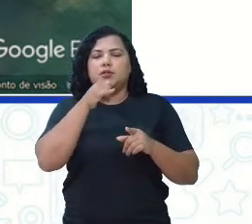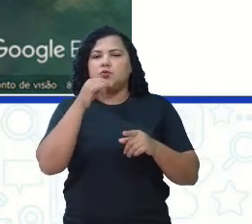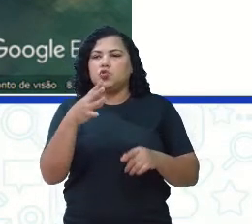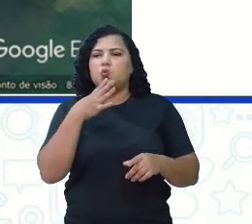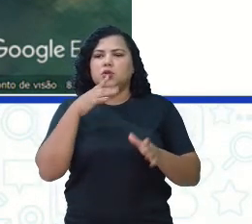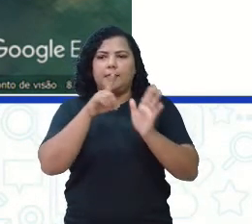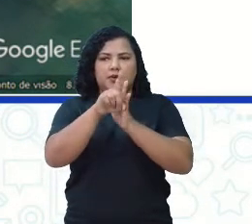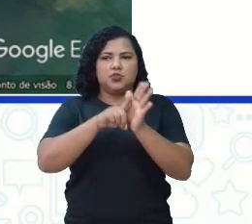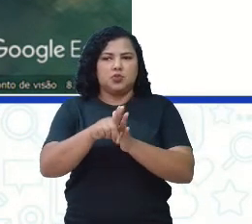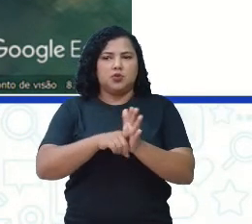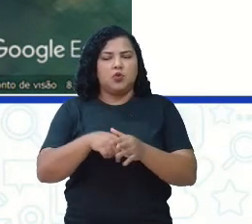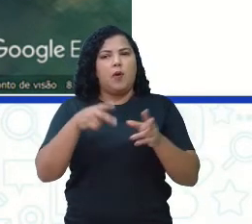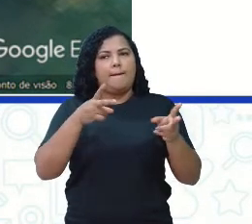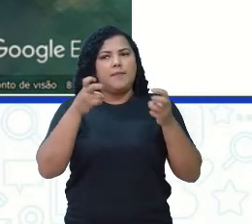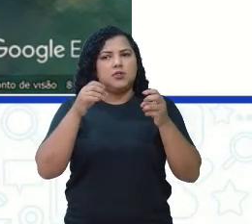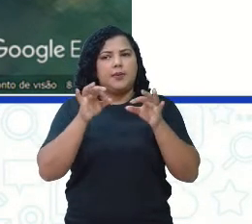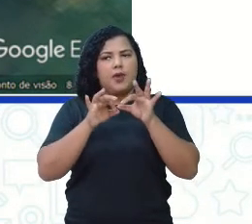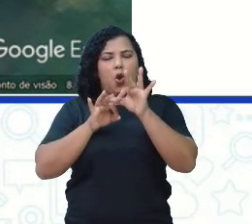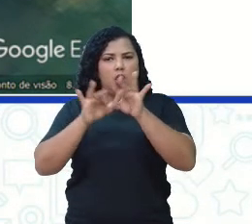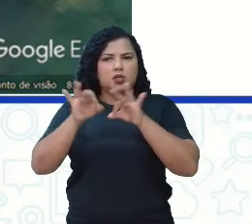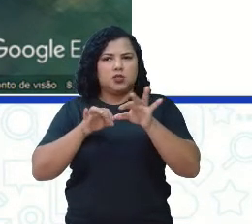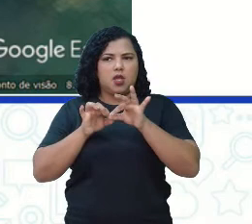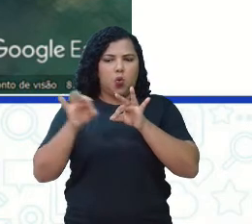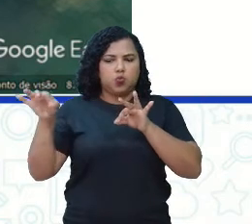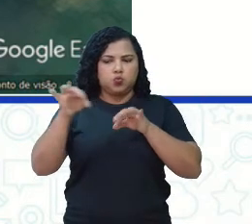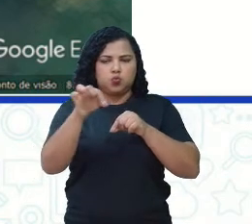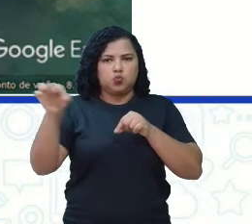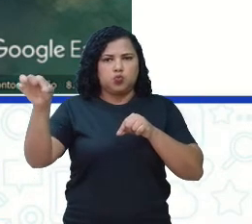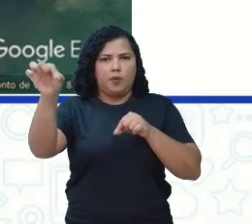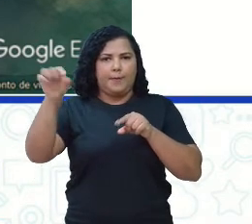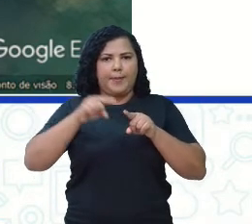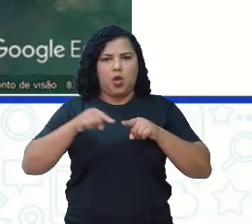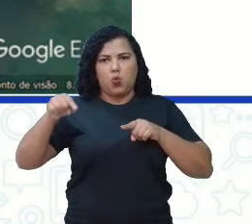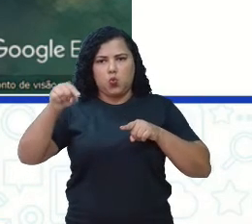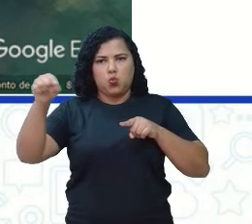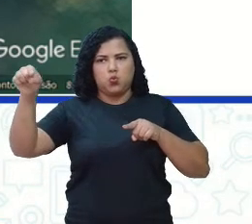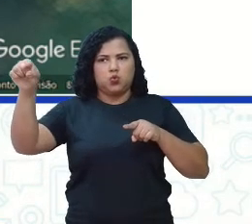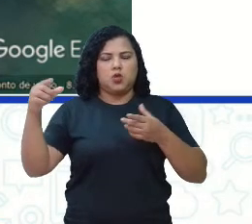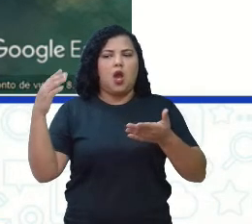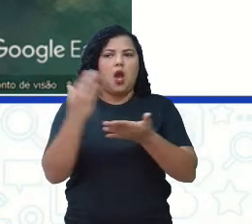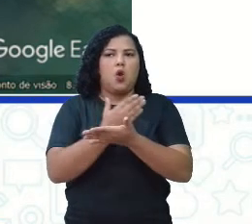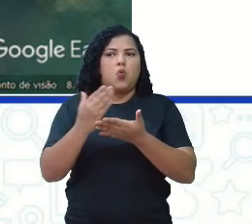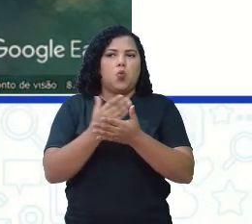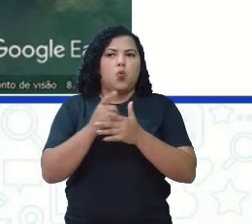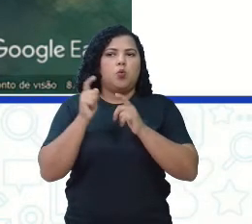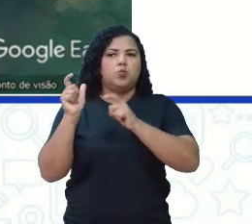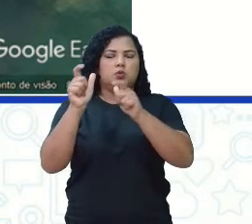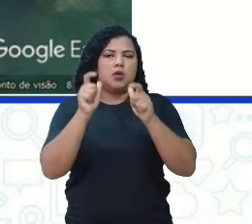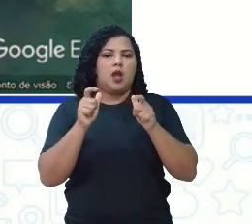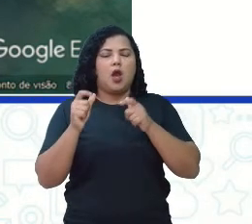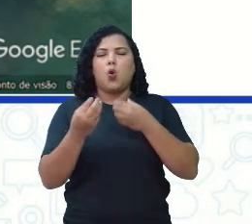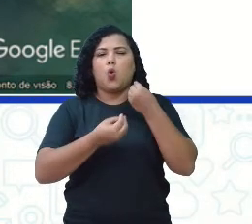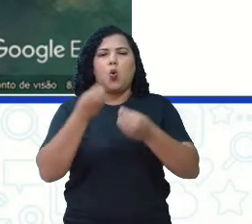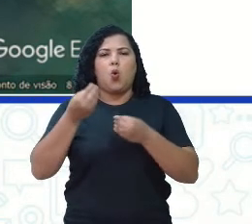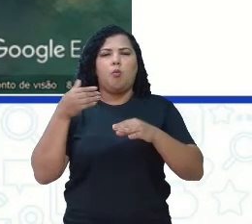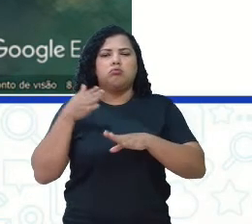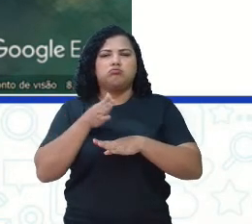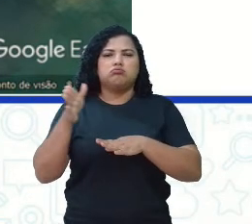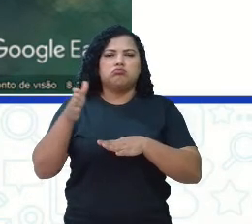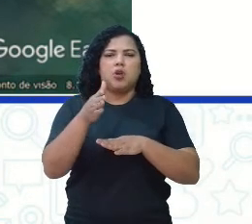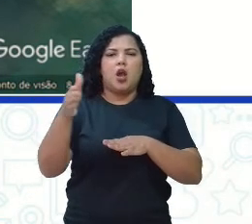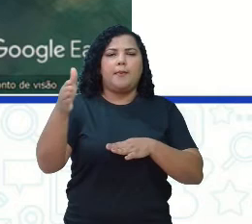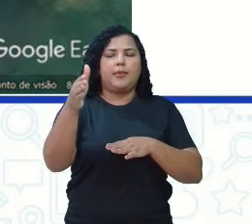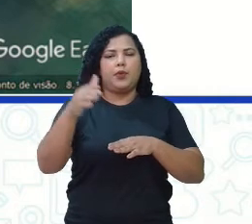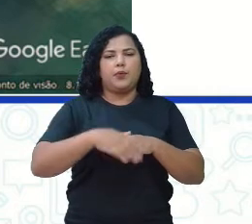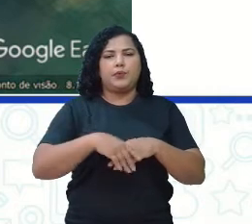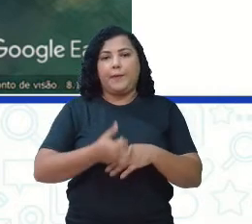gente pesquisou, eu consegui plantar, né, algumas das estações para a gente ver esse trajeto, não é, da